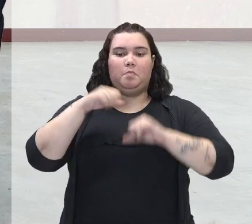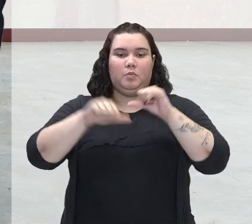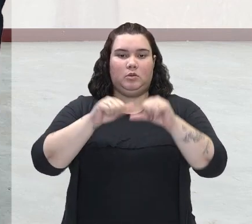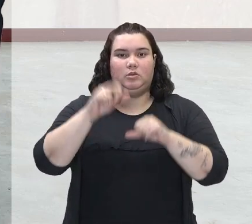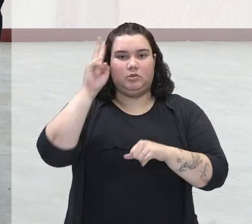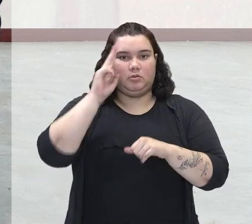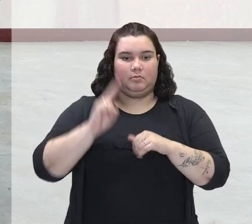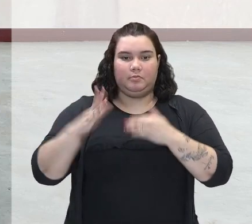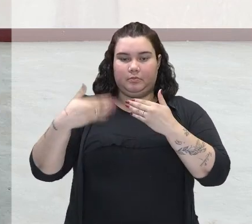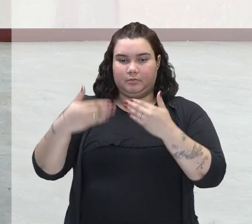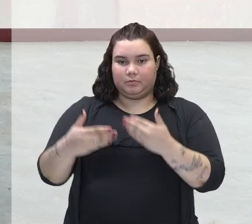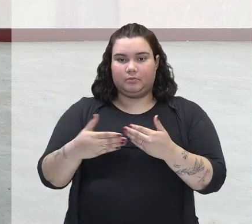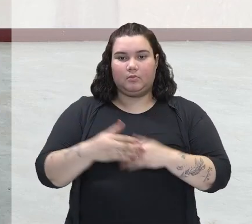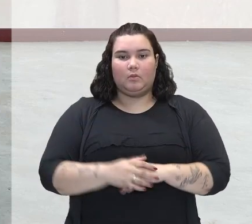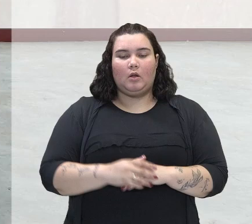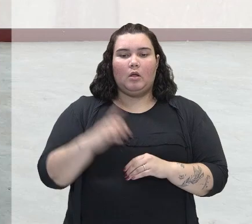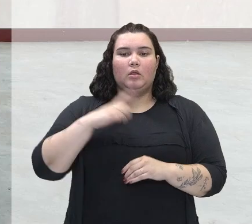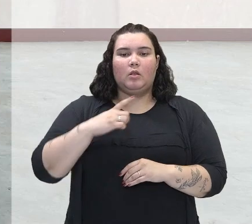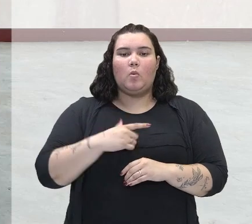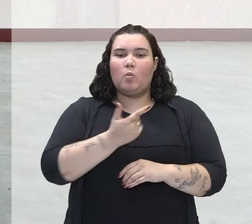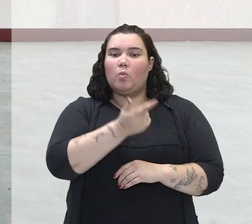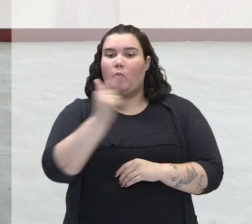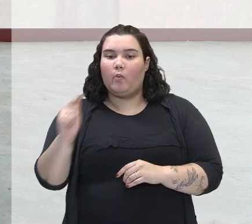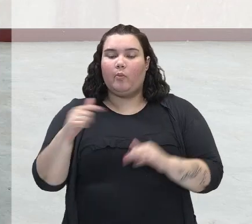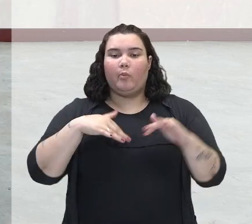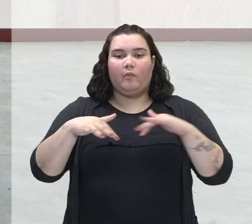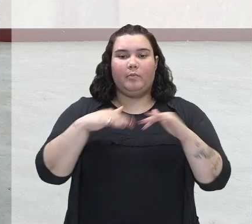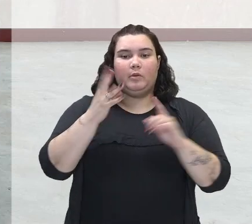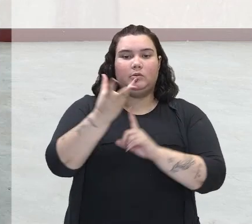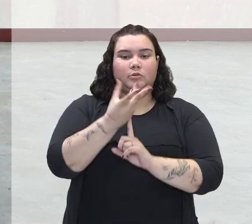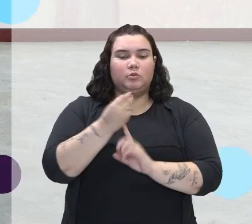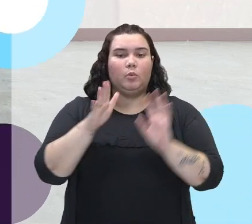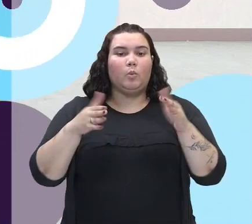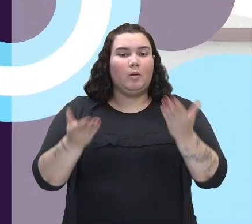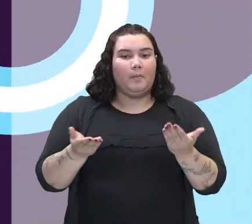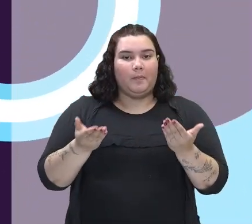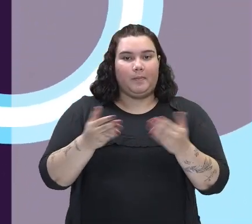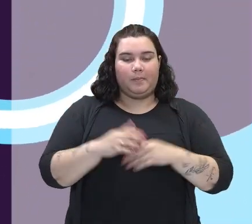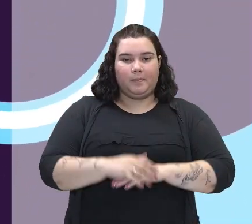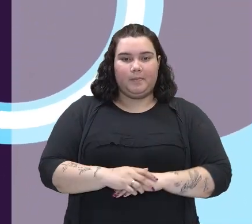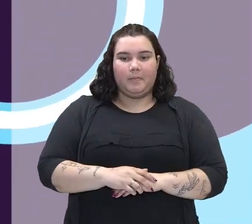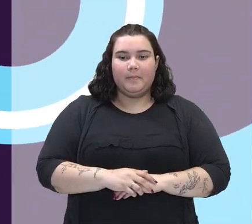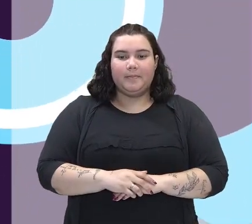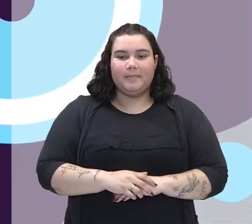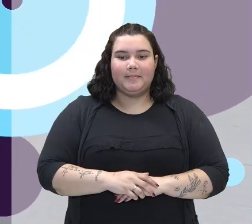tempo. E a gente viu um outro movimento artístico que também foi bem interessante. Vamos lá?